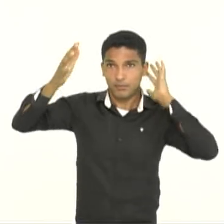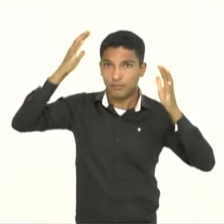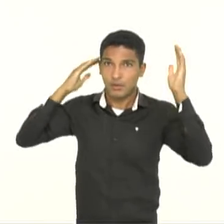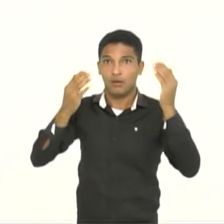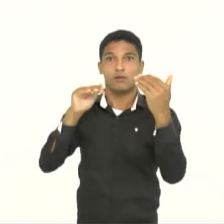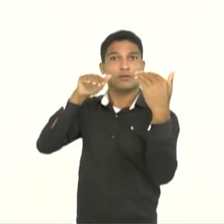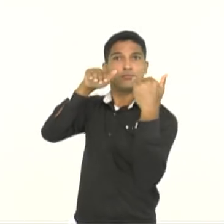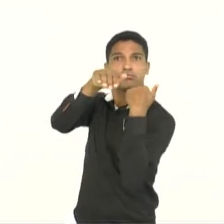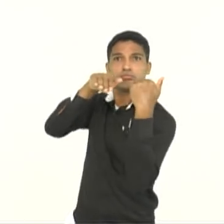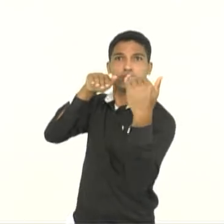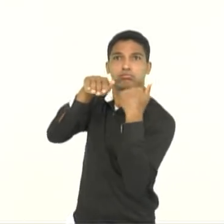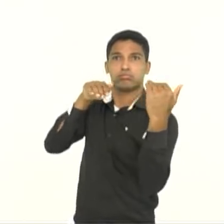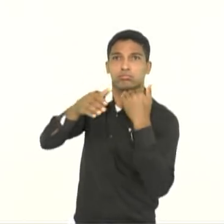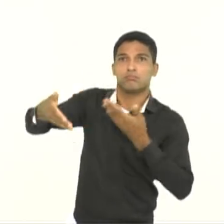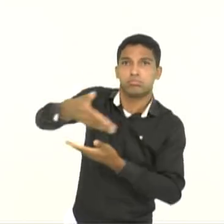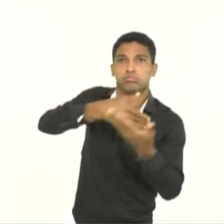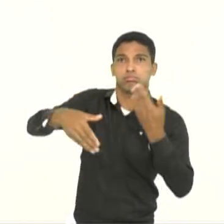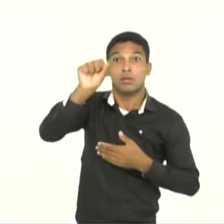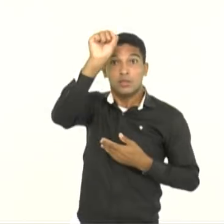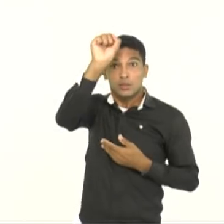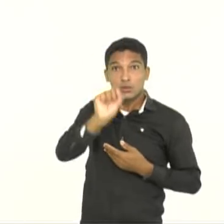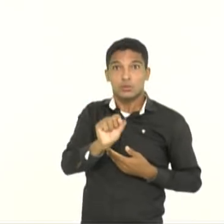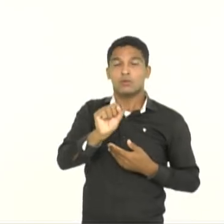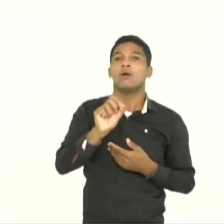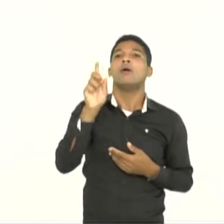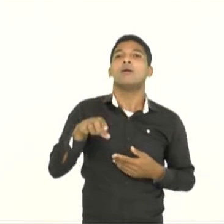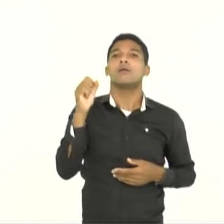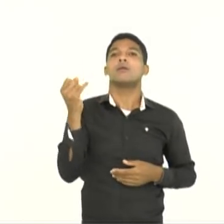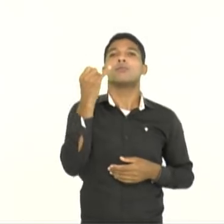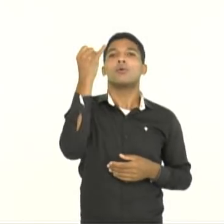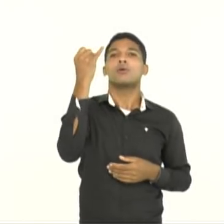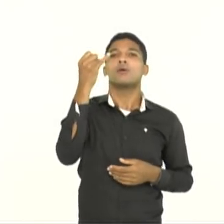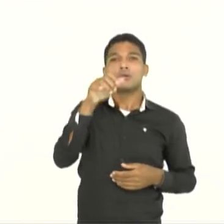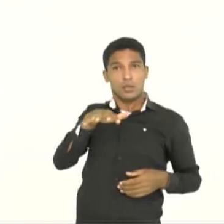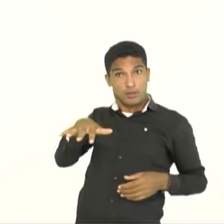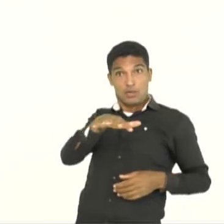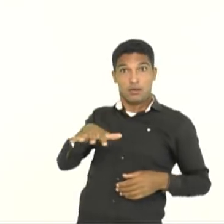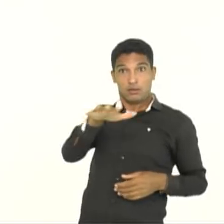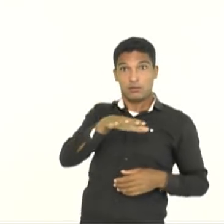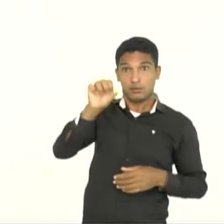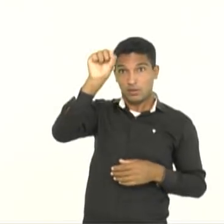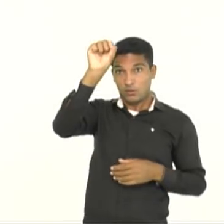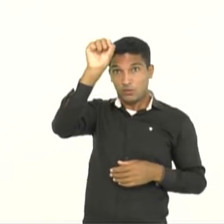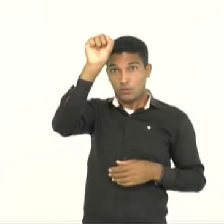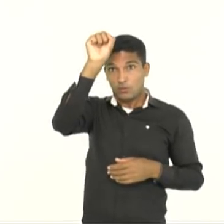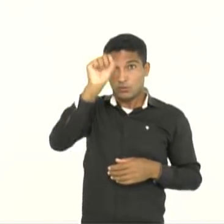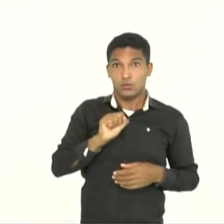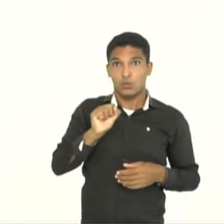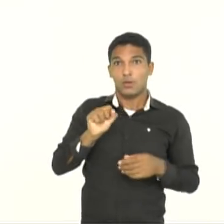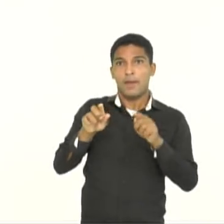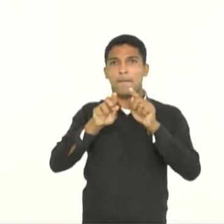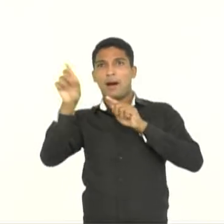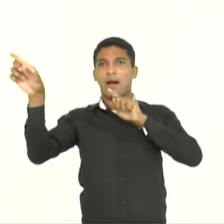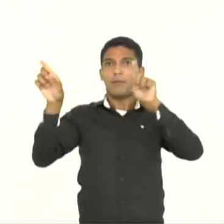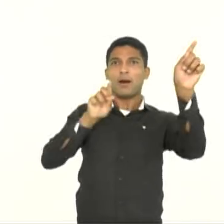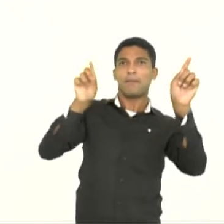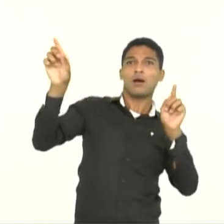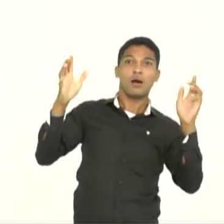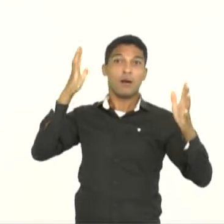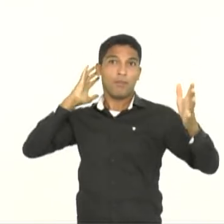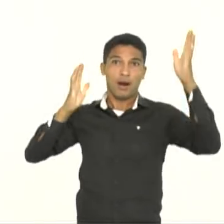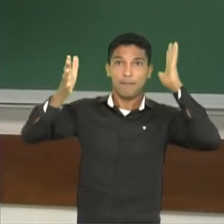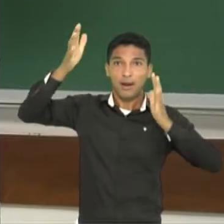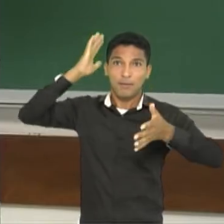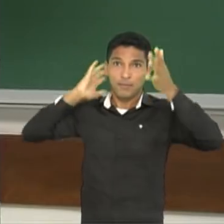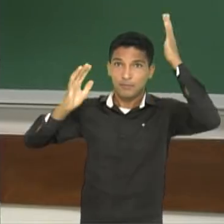e como isso é importante para a integração desta região com o restante do Brasil ou com as outras regiões. Quando a gente fala